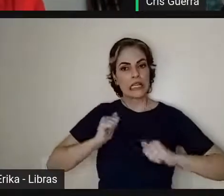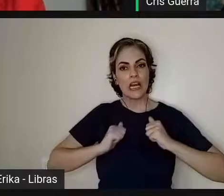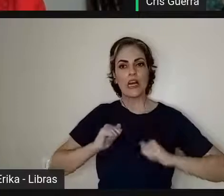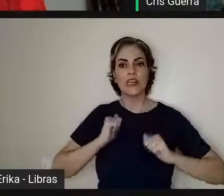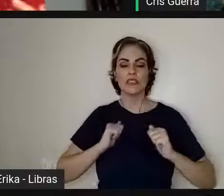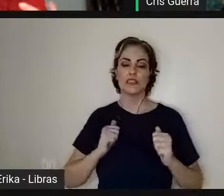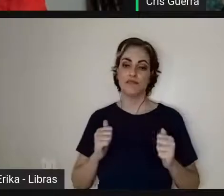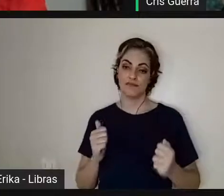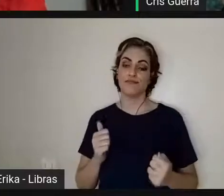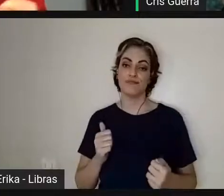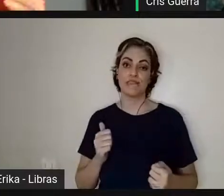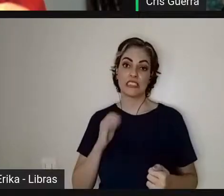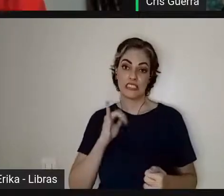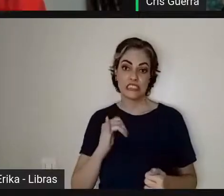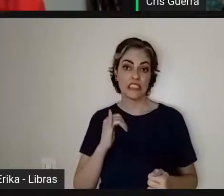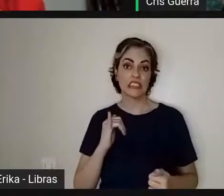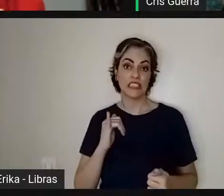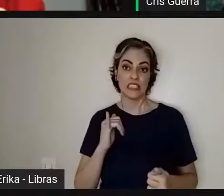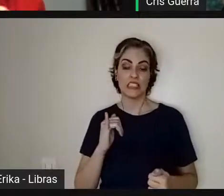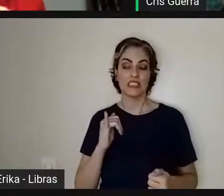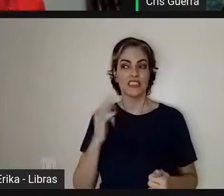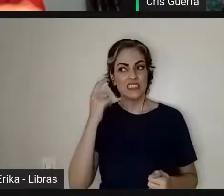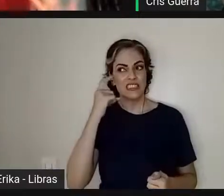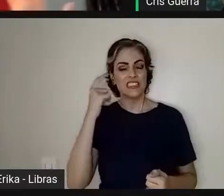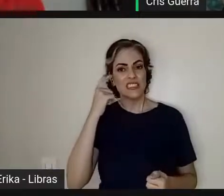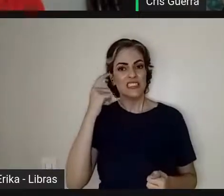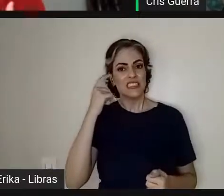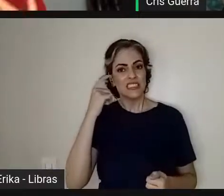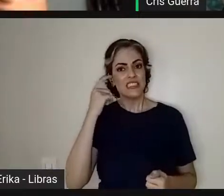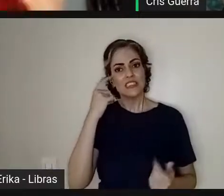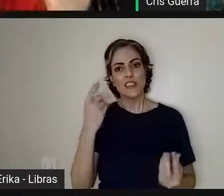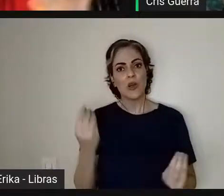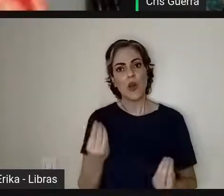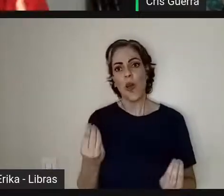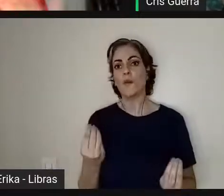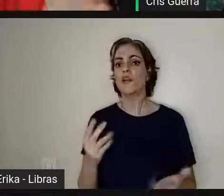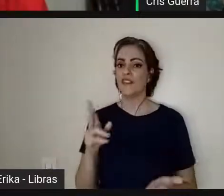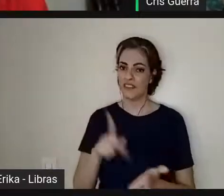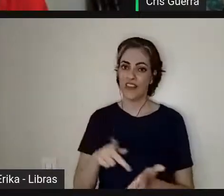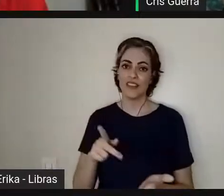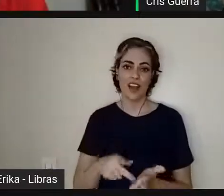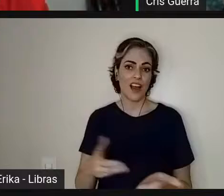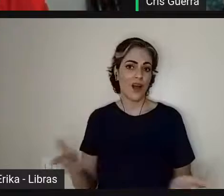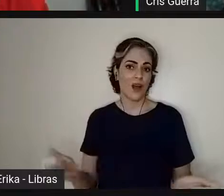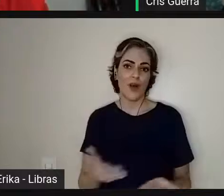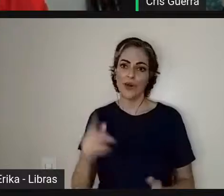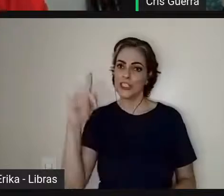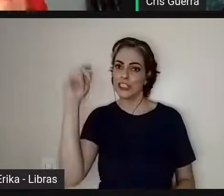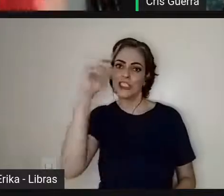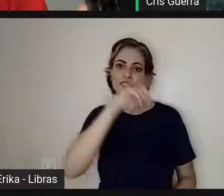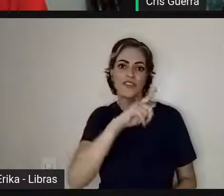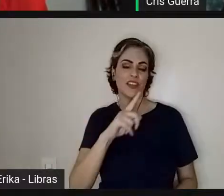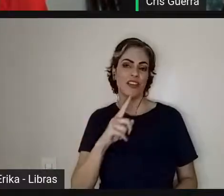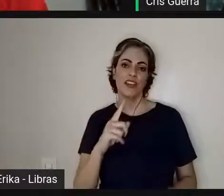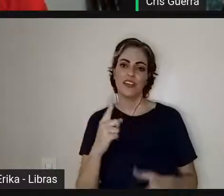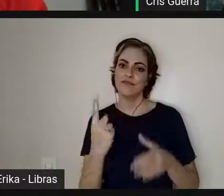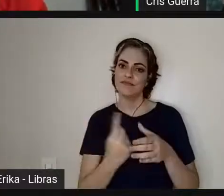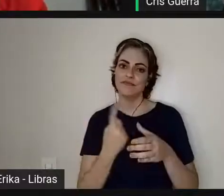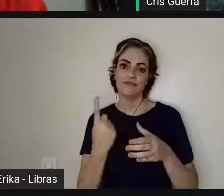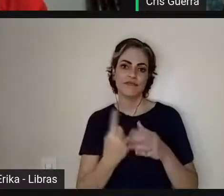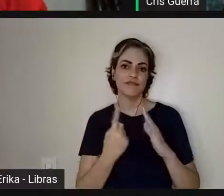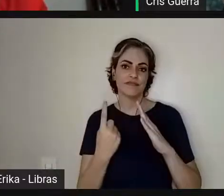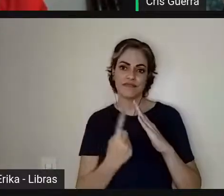estando limitado, atualmente a gente tem cerceado o nosso direito mesmo de ir e vir, né, em relação a